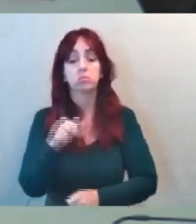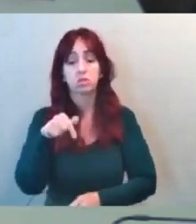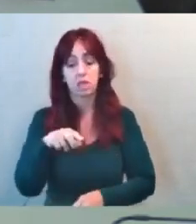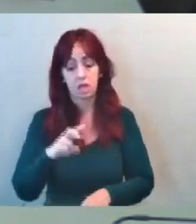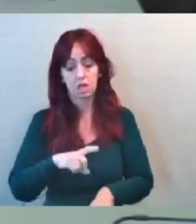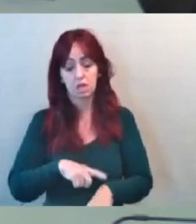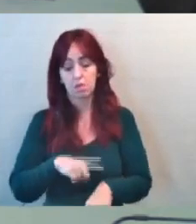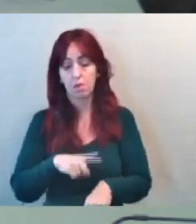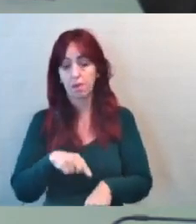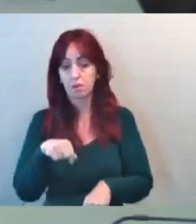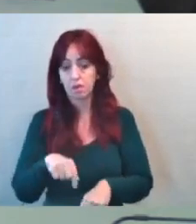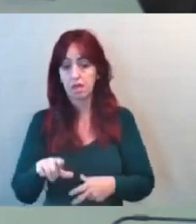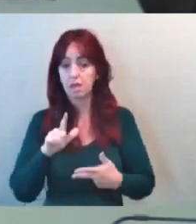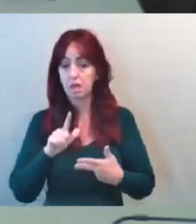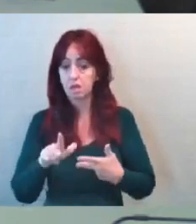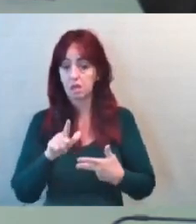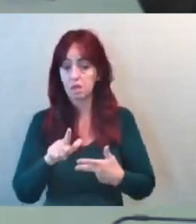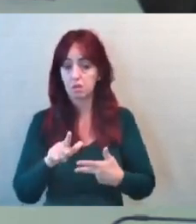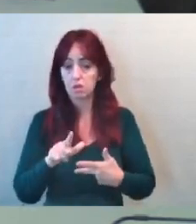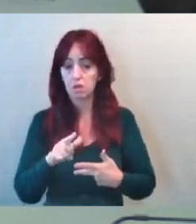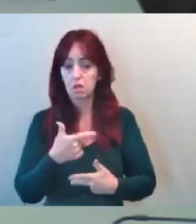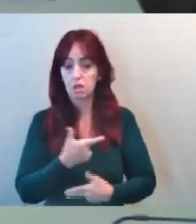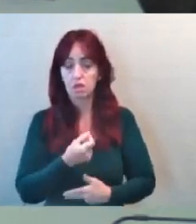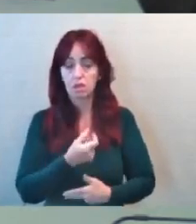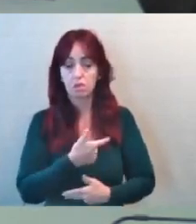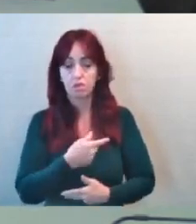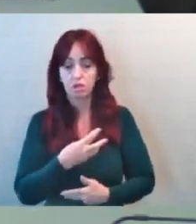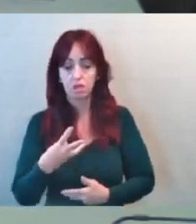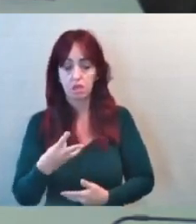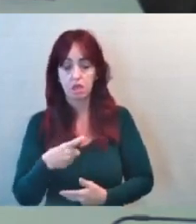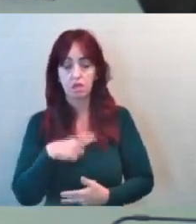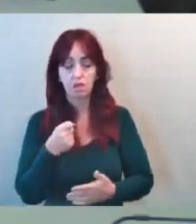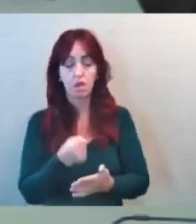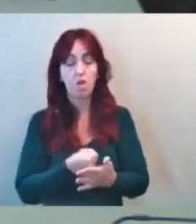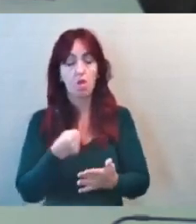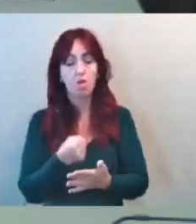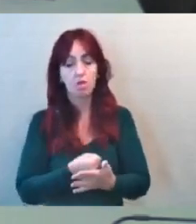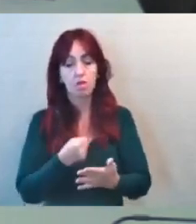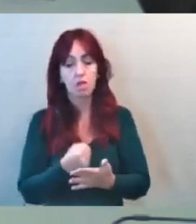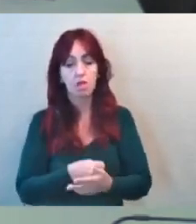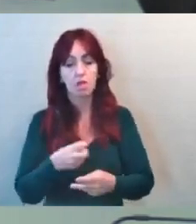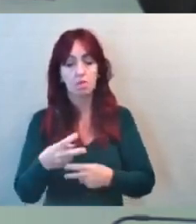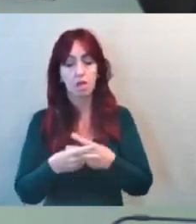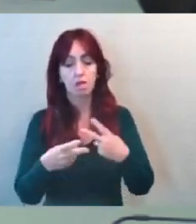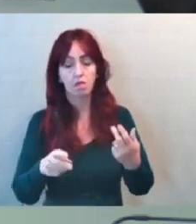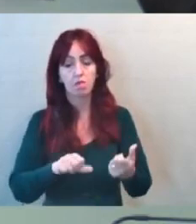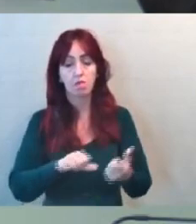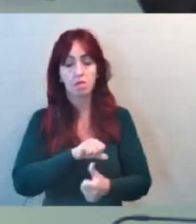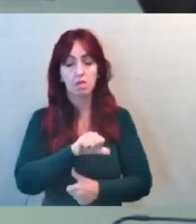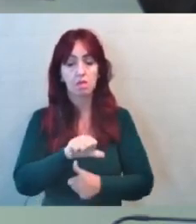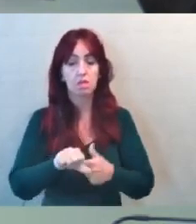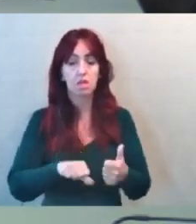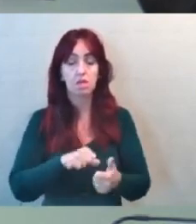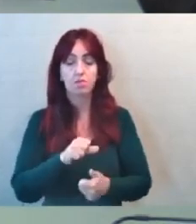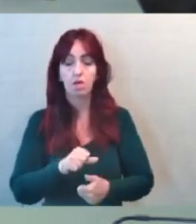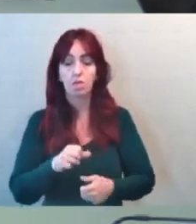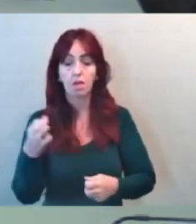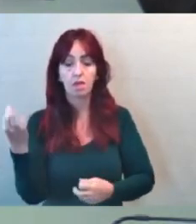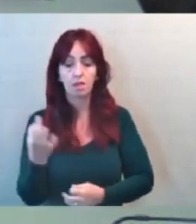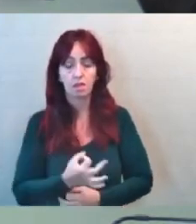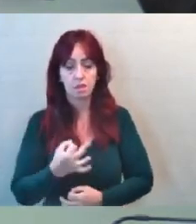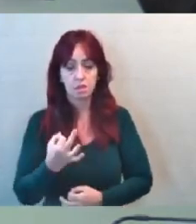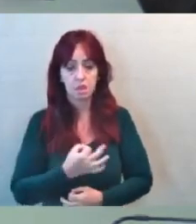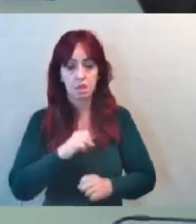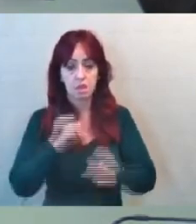legislatura, em 2023, a gente está aqui tentando lutar para que as coisas sejam devidamente esclarecidas e que o sistema de mobilidade